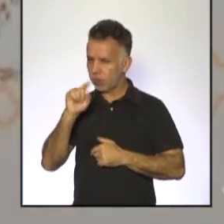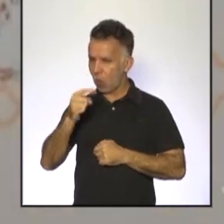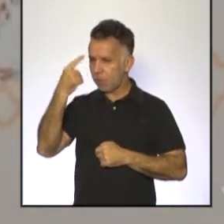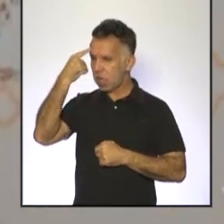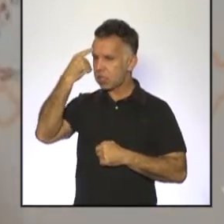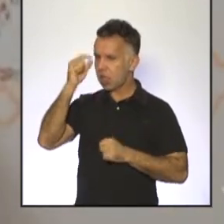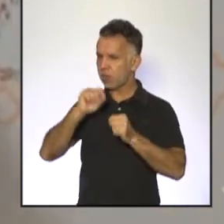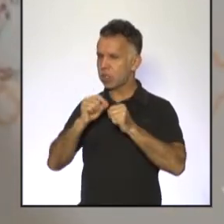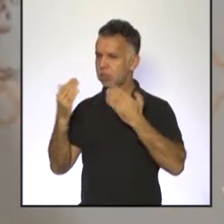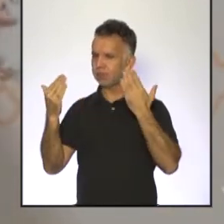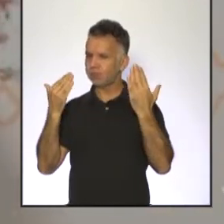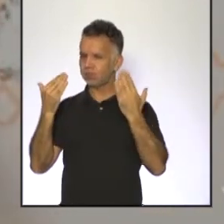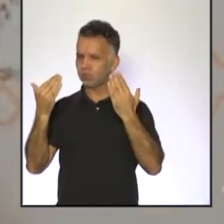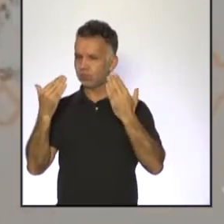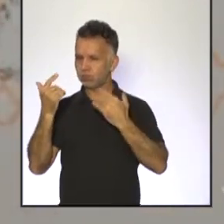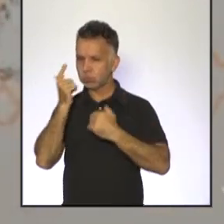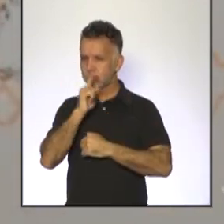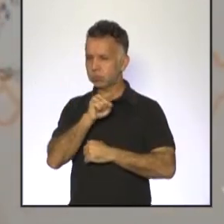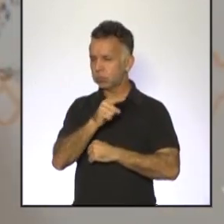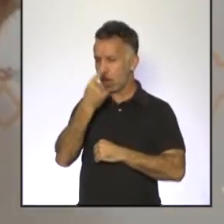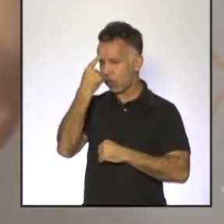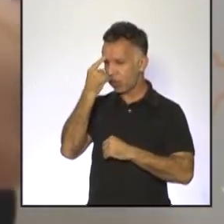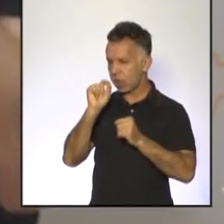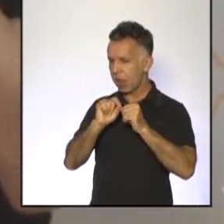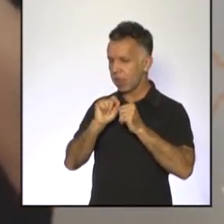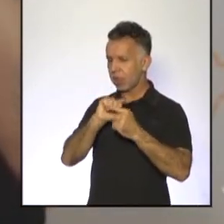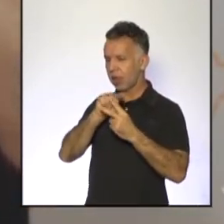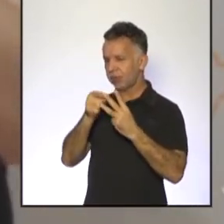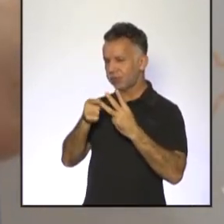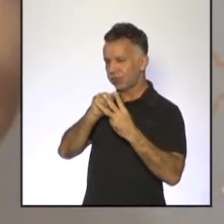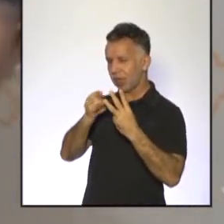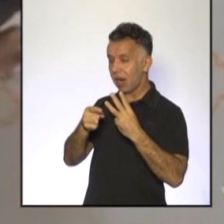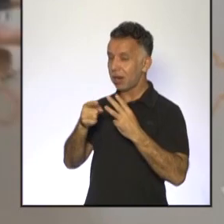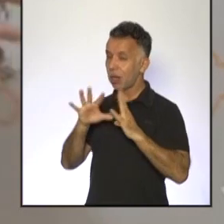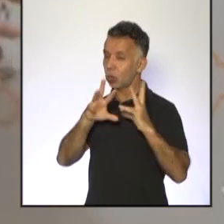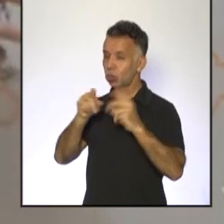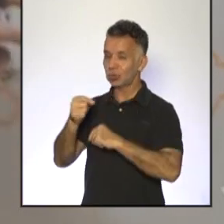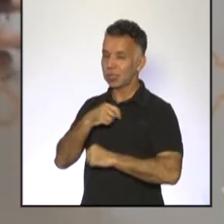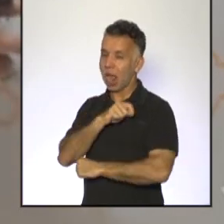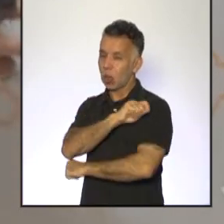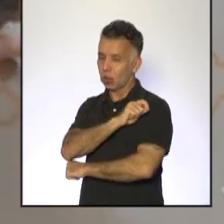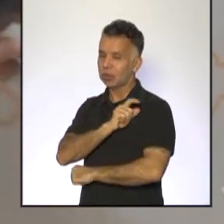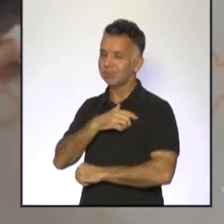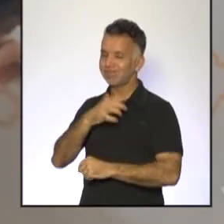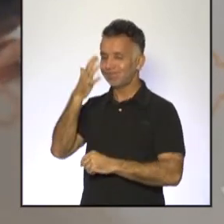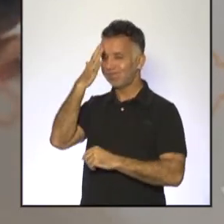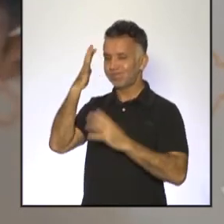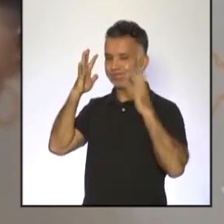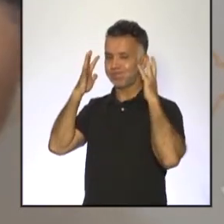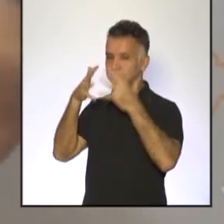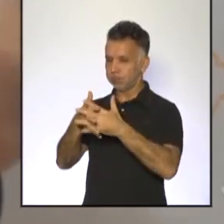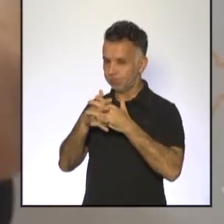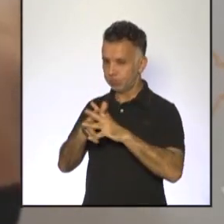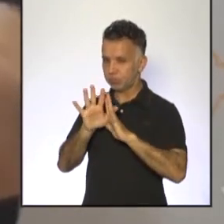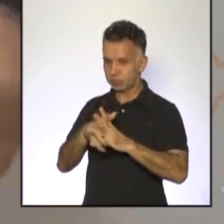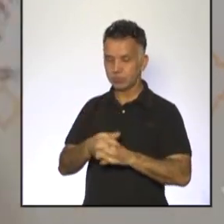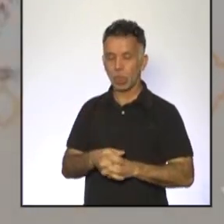com vocês para vocês entenderem a divergência, que em geral gera muito problema com os alunos. Fazendo essa analogia seria o